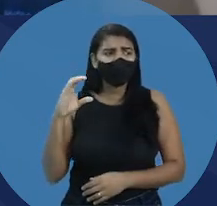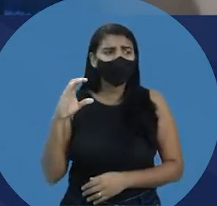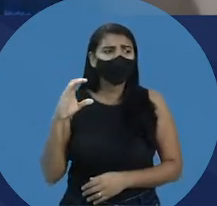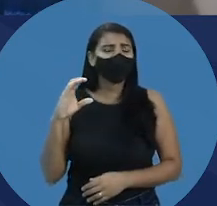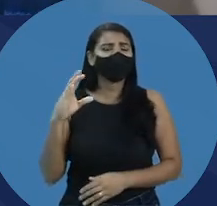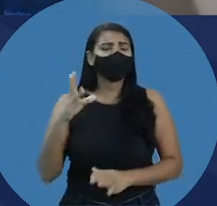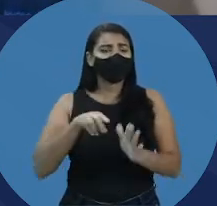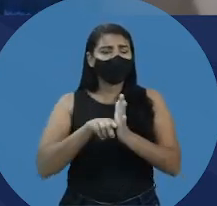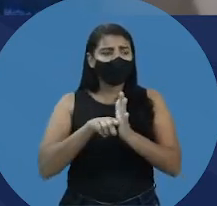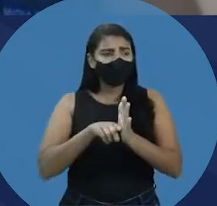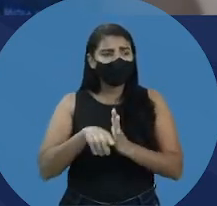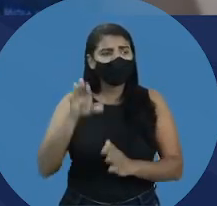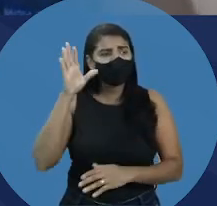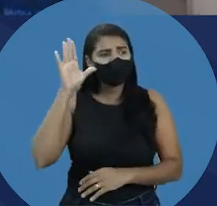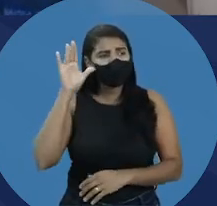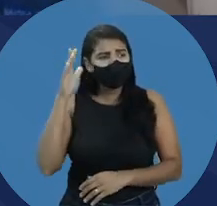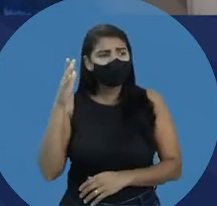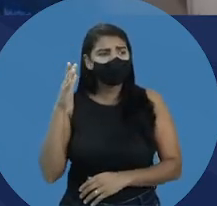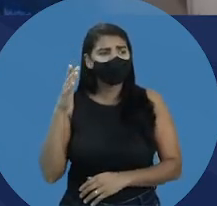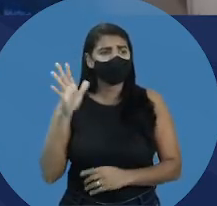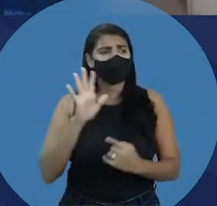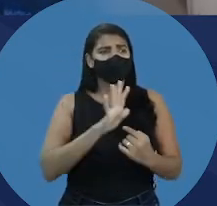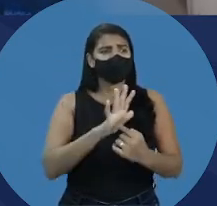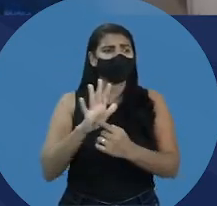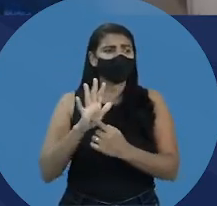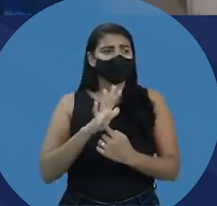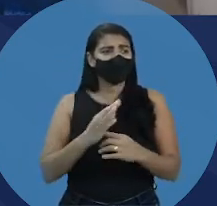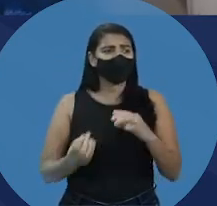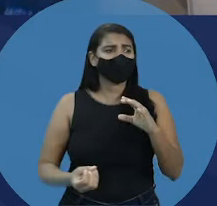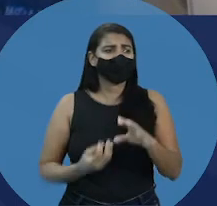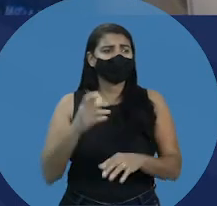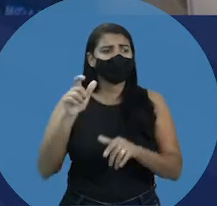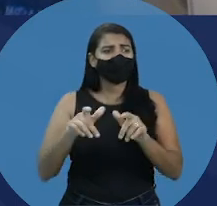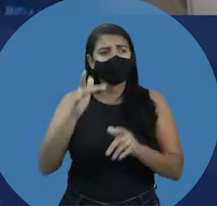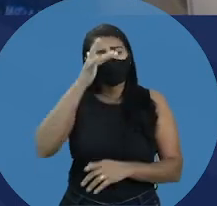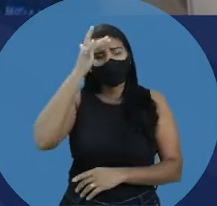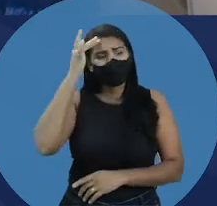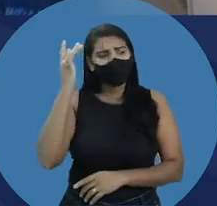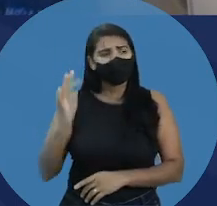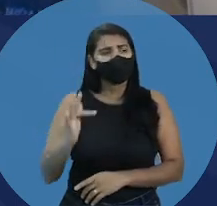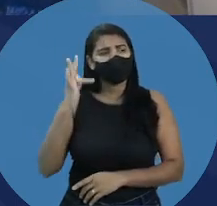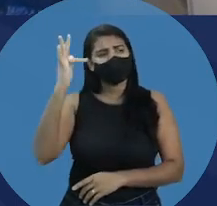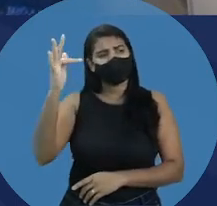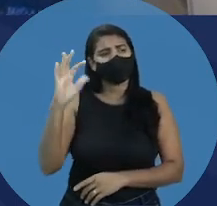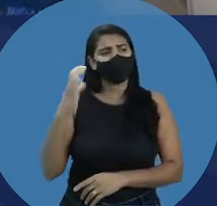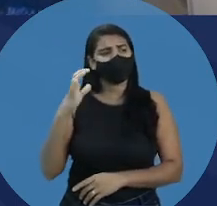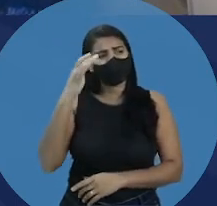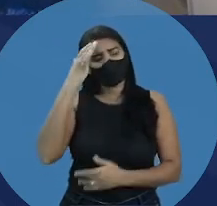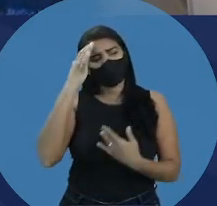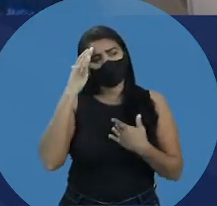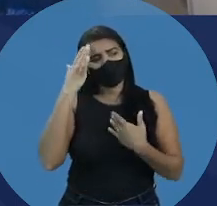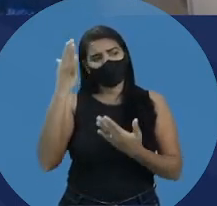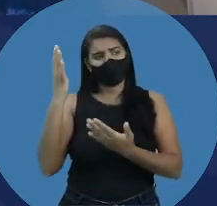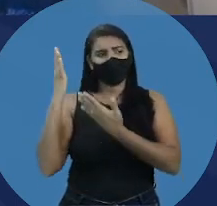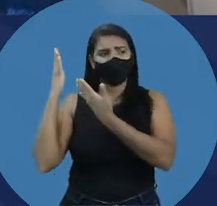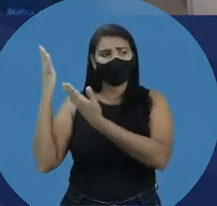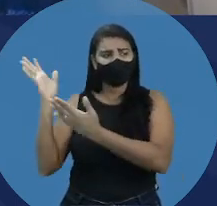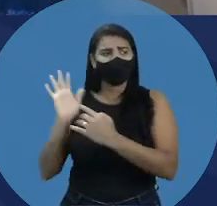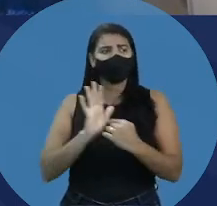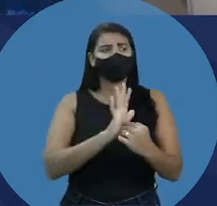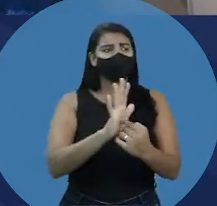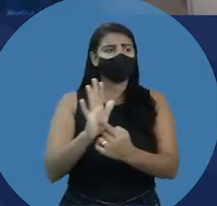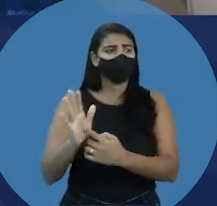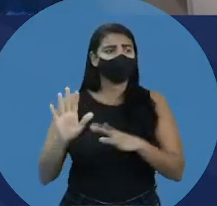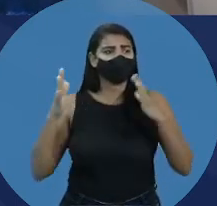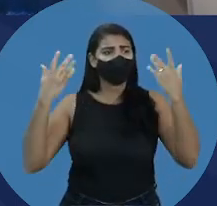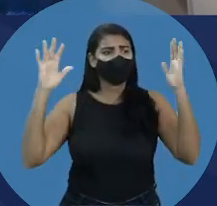empodera os espaços e quem sabe não surgem futuros cientistas. Então, eu tenho que agradecer pela sua apresentação e parabéns